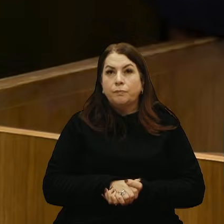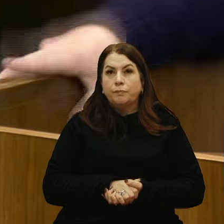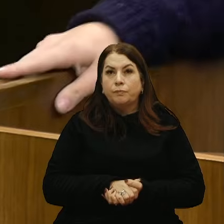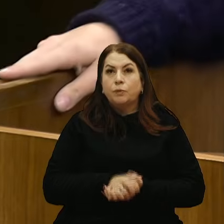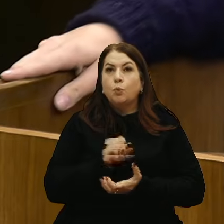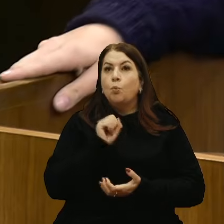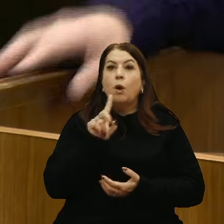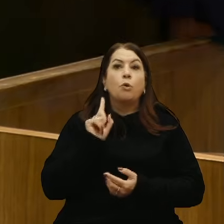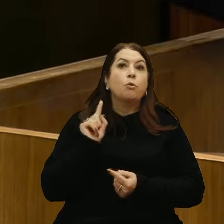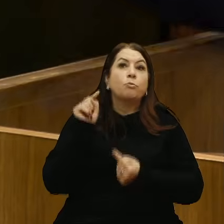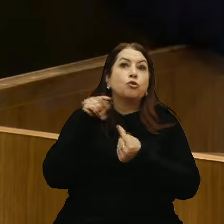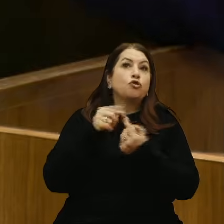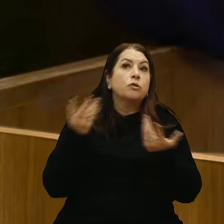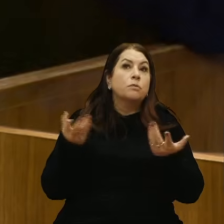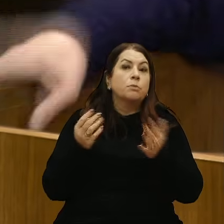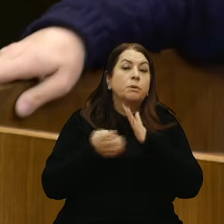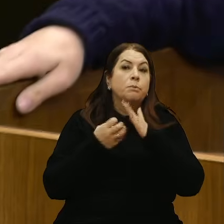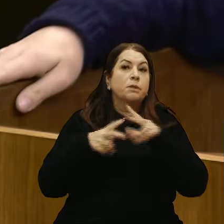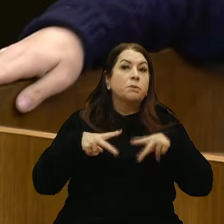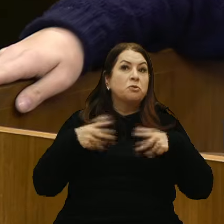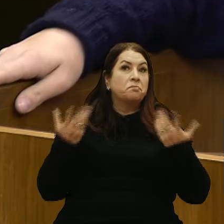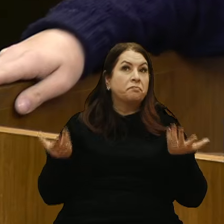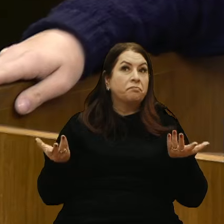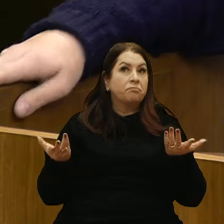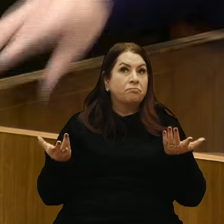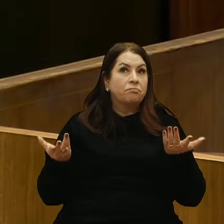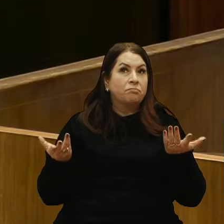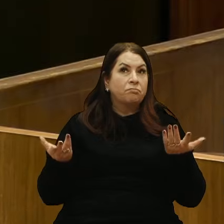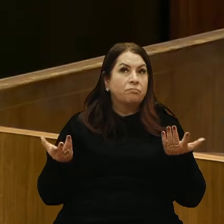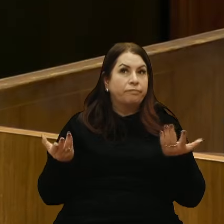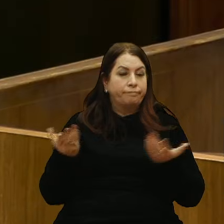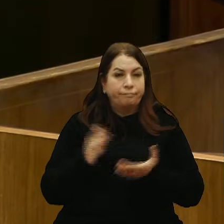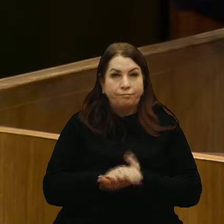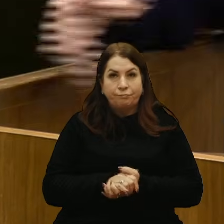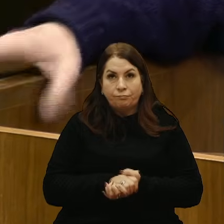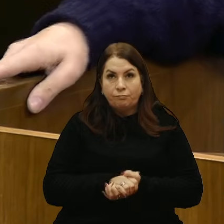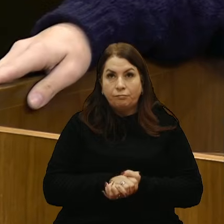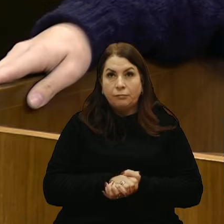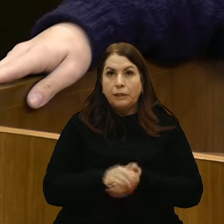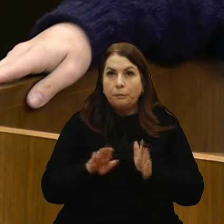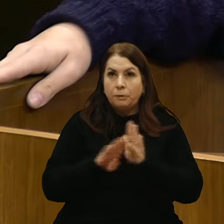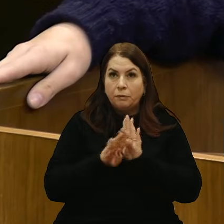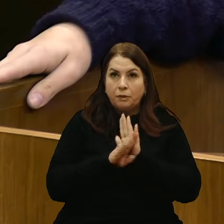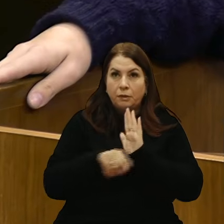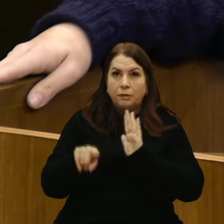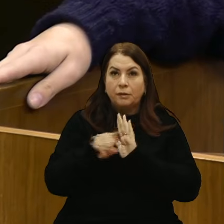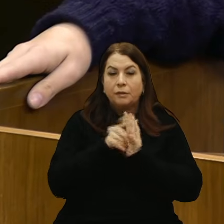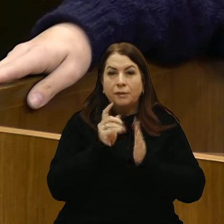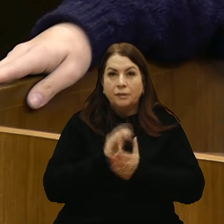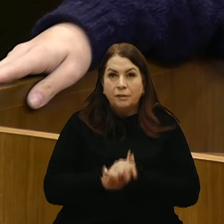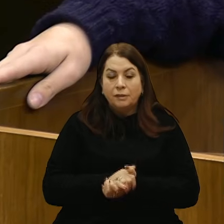Qual é o objetivo de entregar para uma empresa privada, gente? Em benefício de quem?